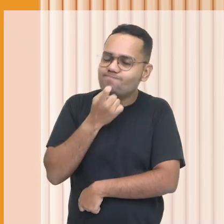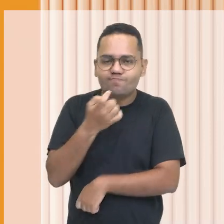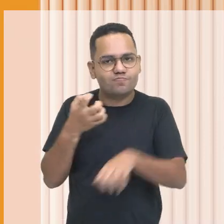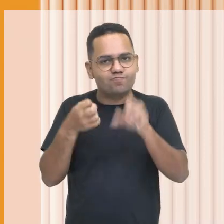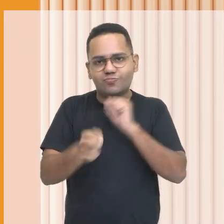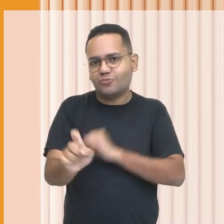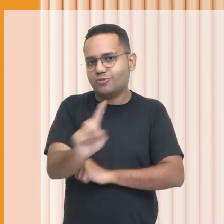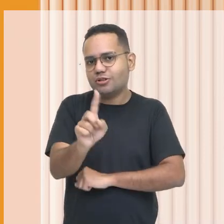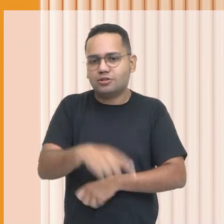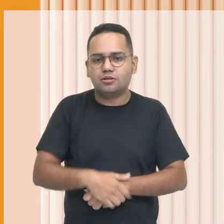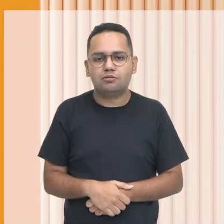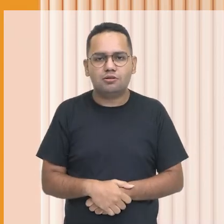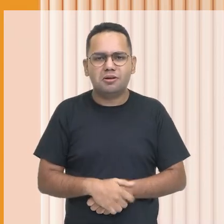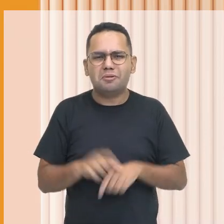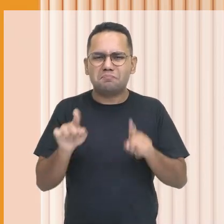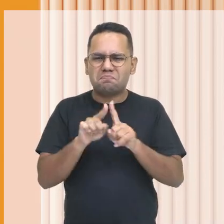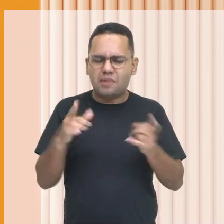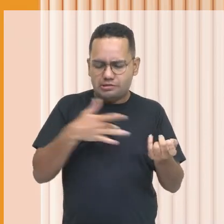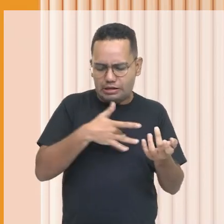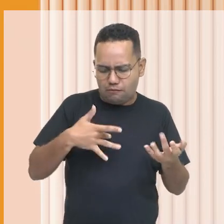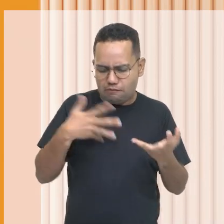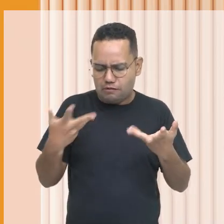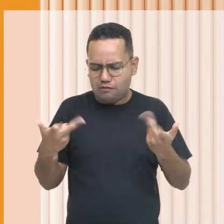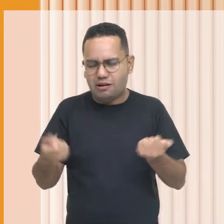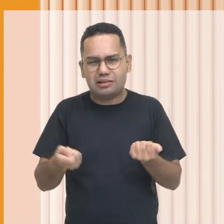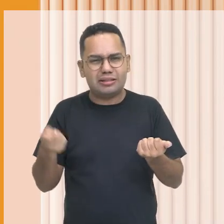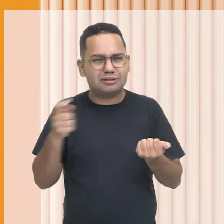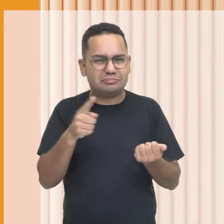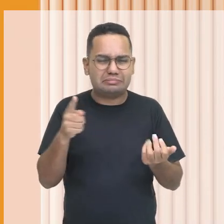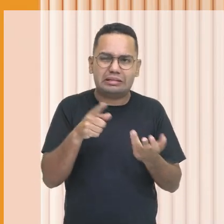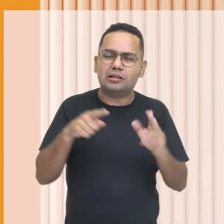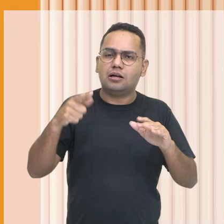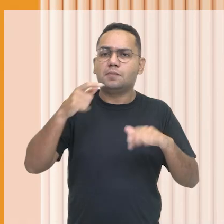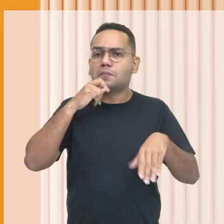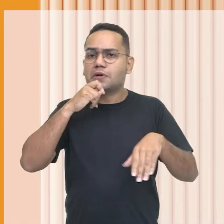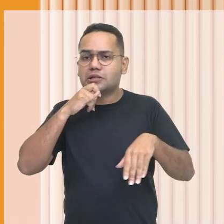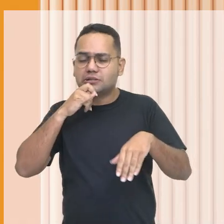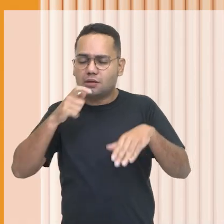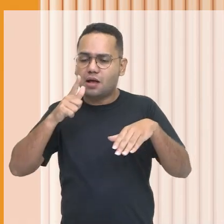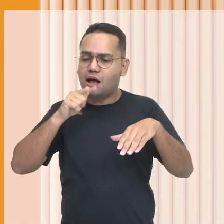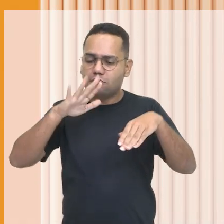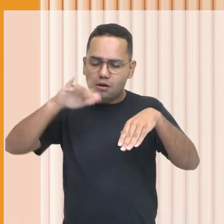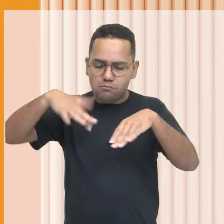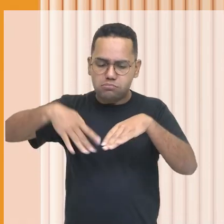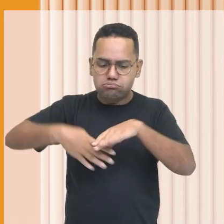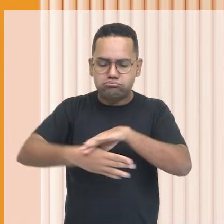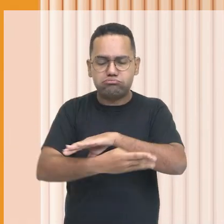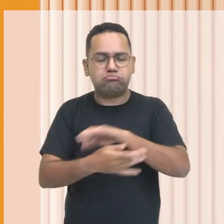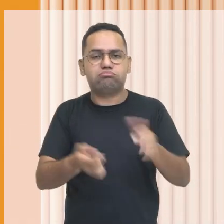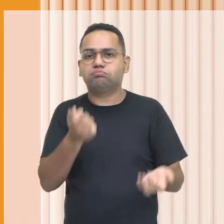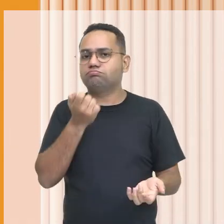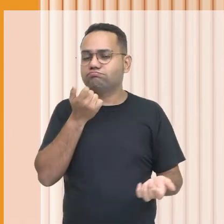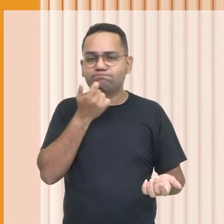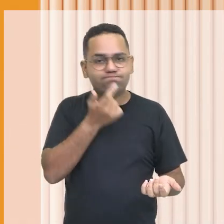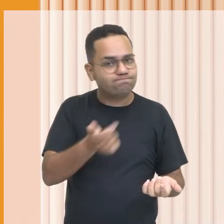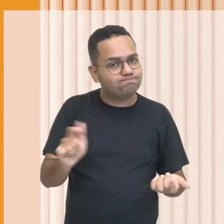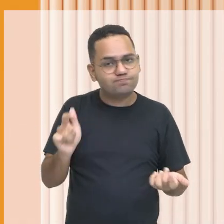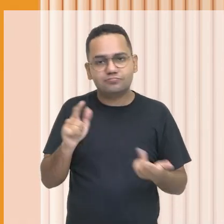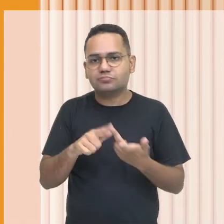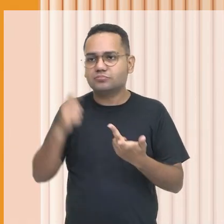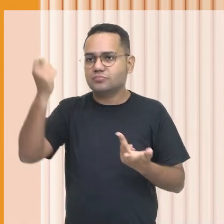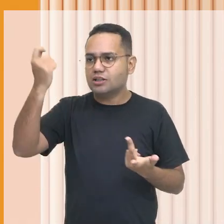boa qualidade de saúde, não tem saneamento básico, não tem luz em casa, não tem